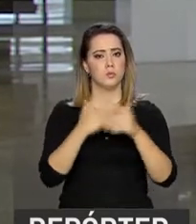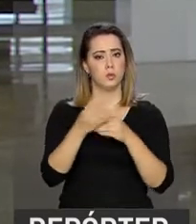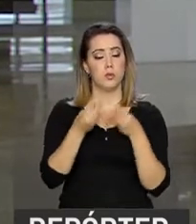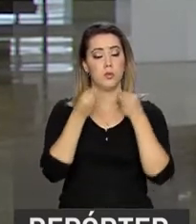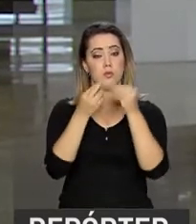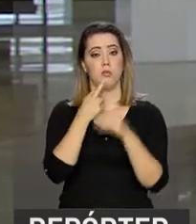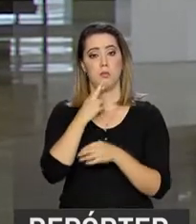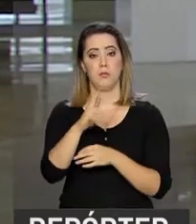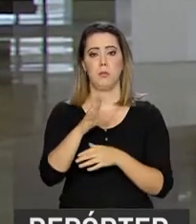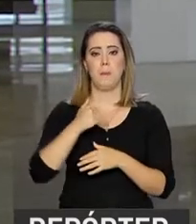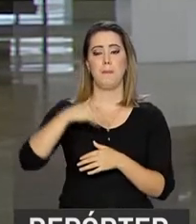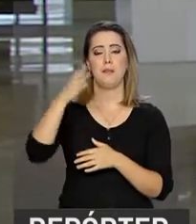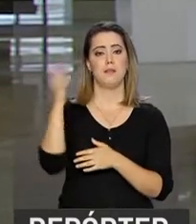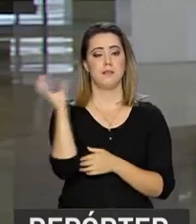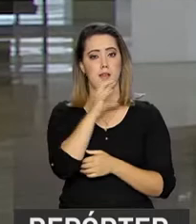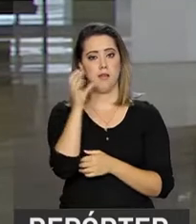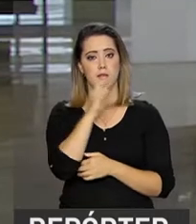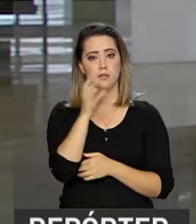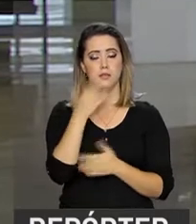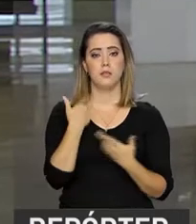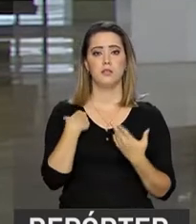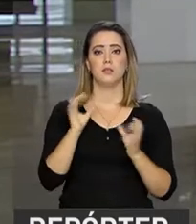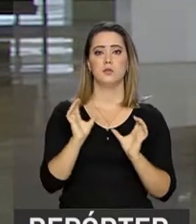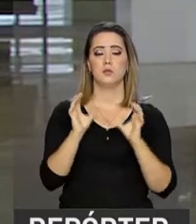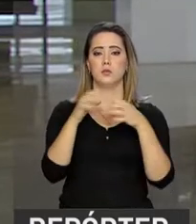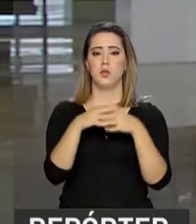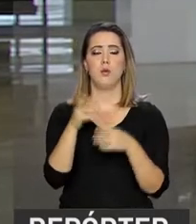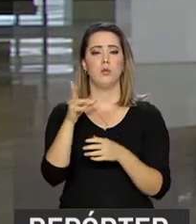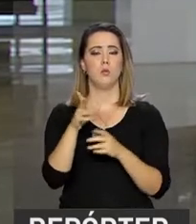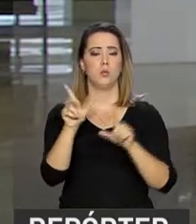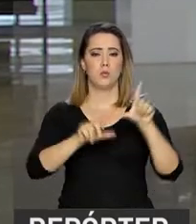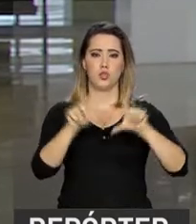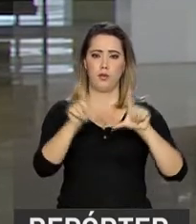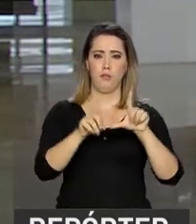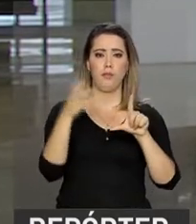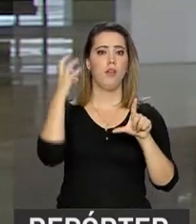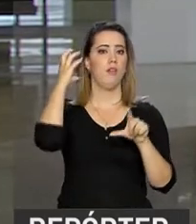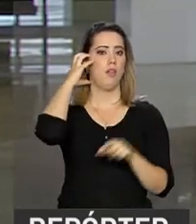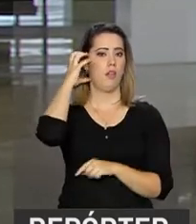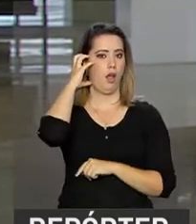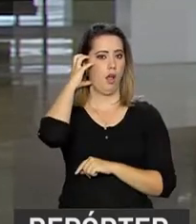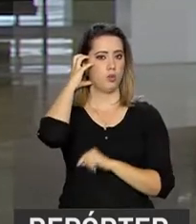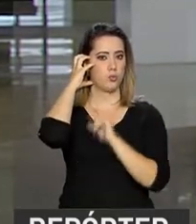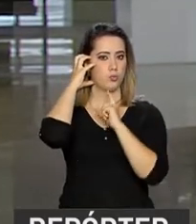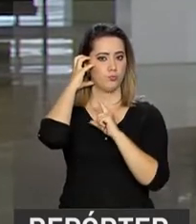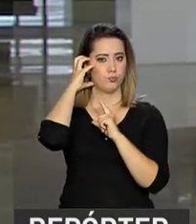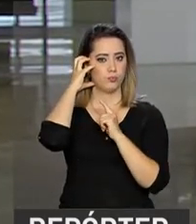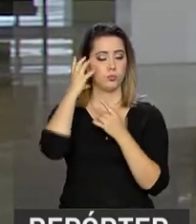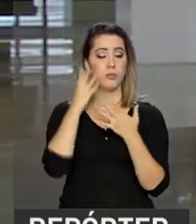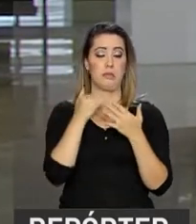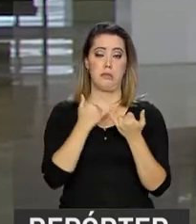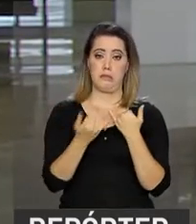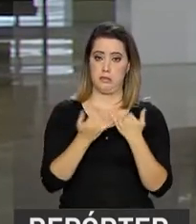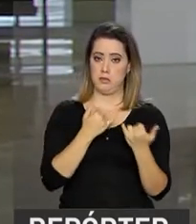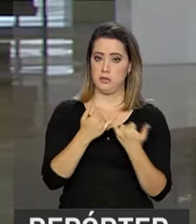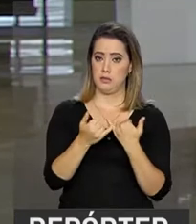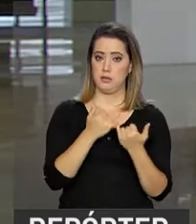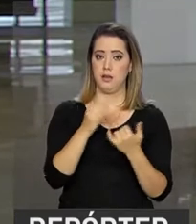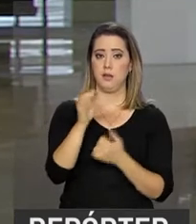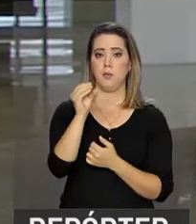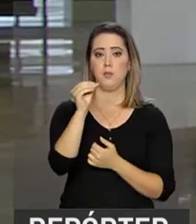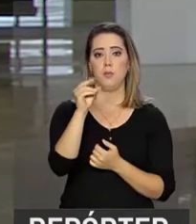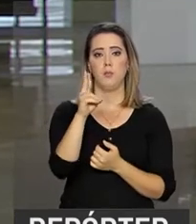mais rápida às emissoras de rádio e televisão no caso das outorgas por exemplo quando as empresas